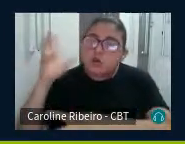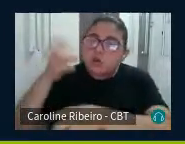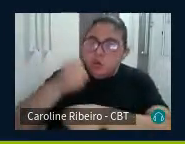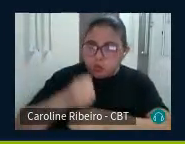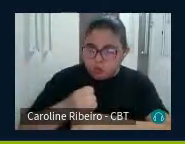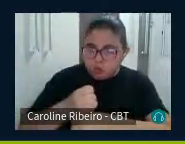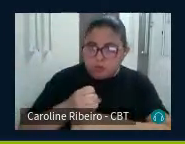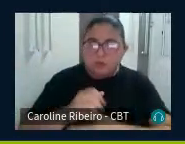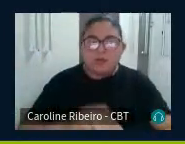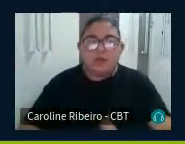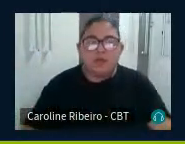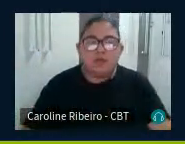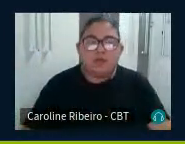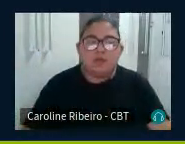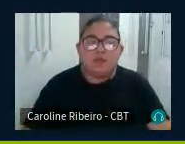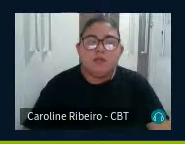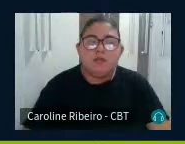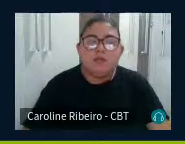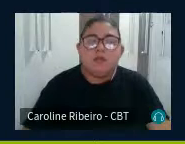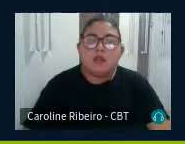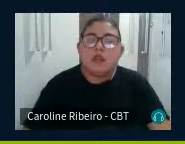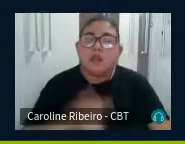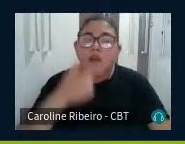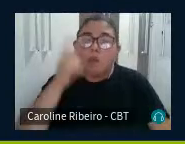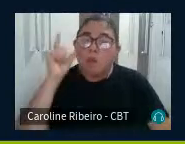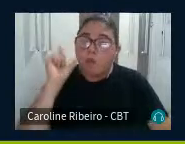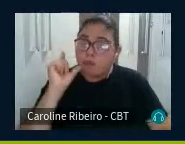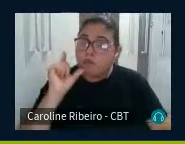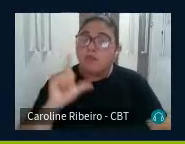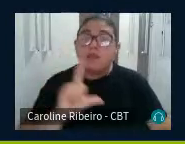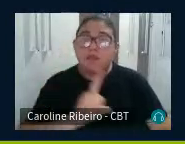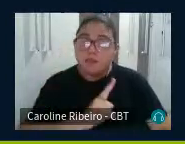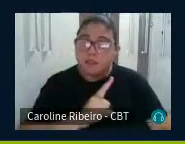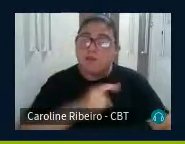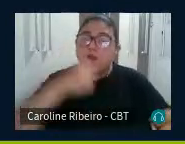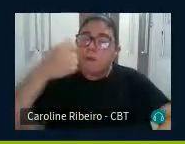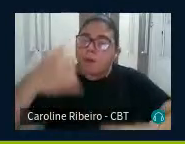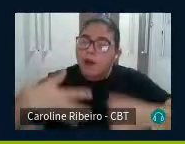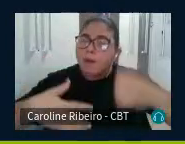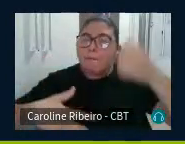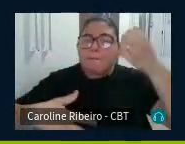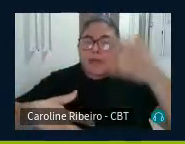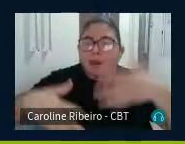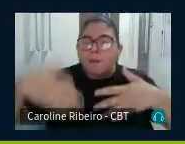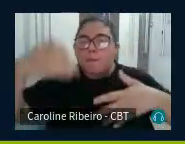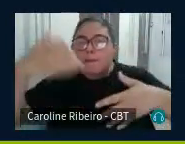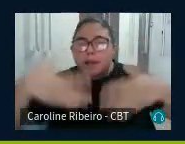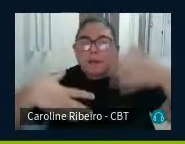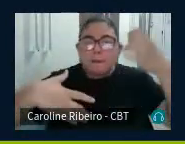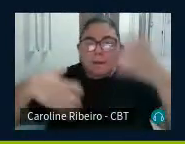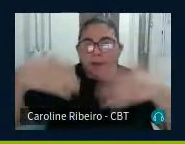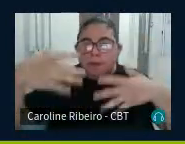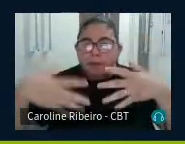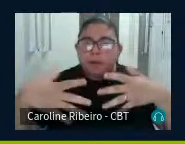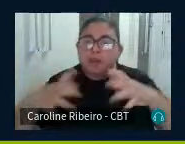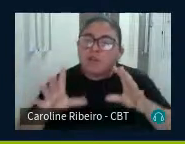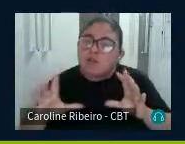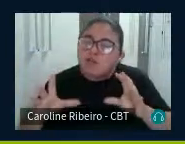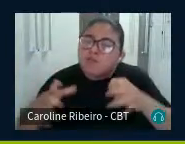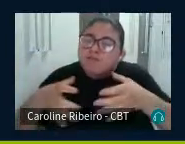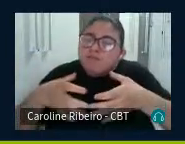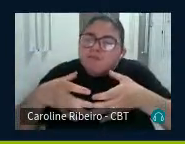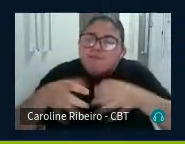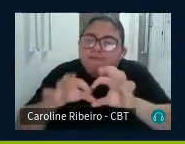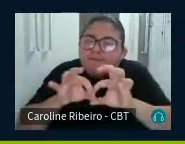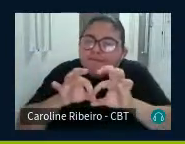ontem tivemos esse processo e hoje nós vamos, dentro desse espírito de acolher,